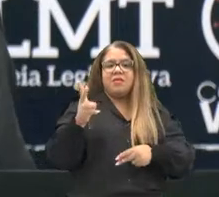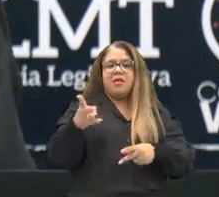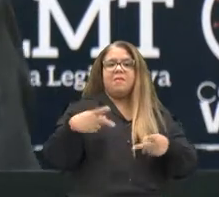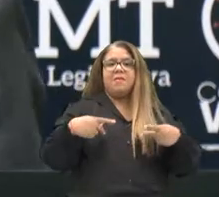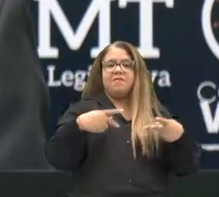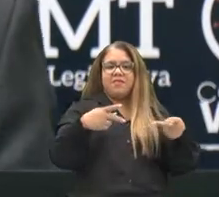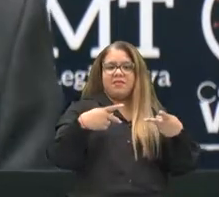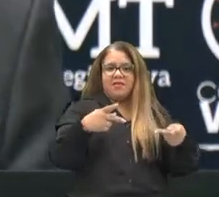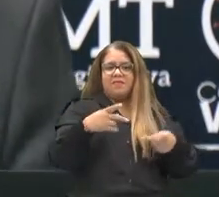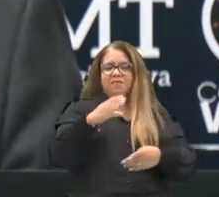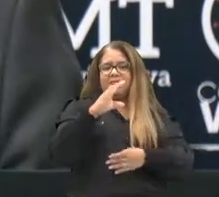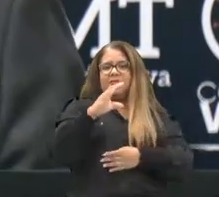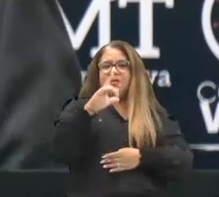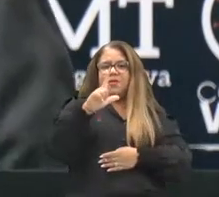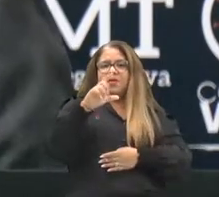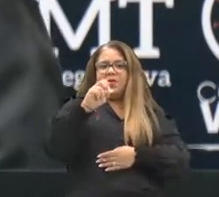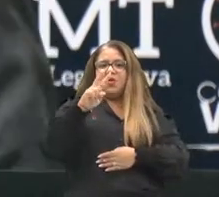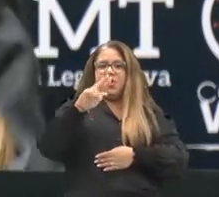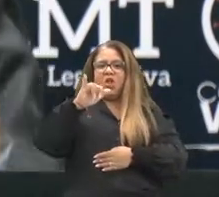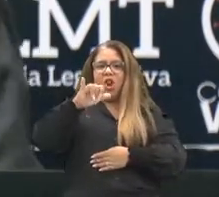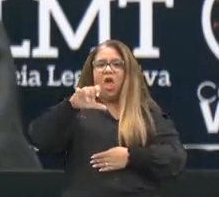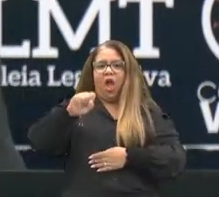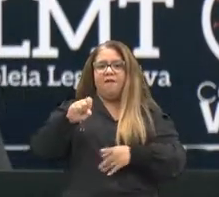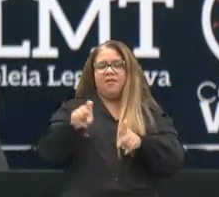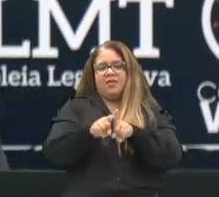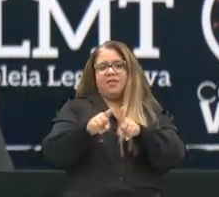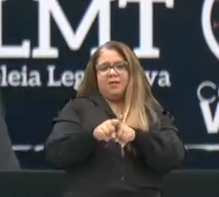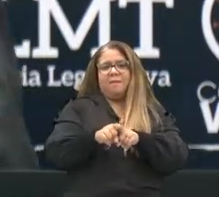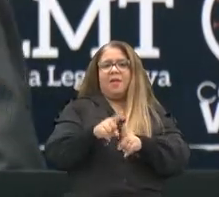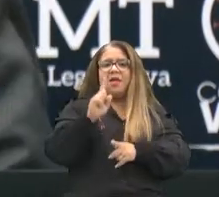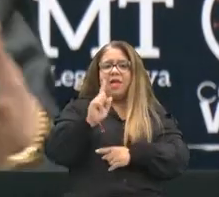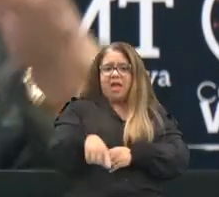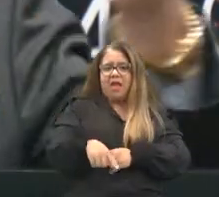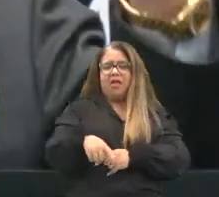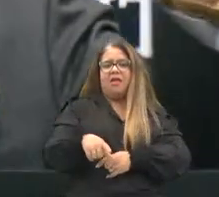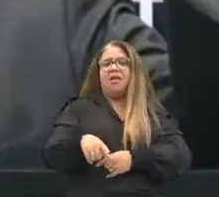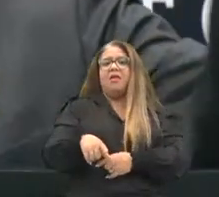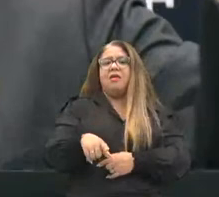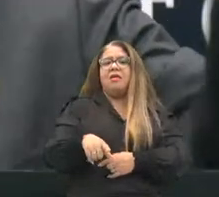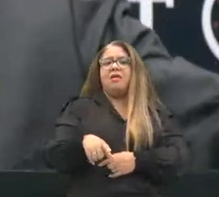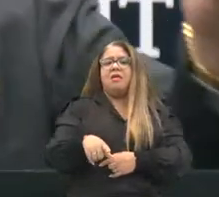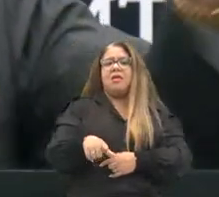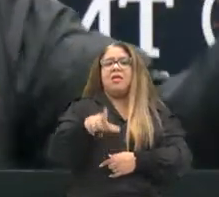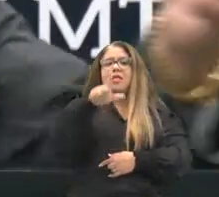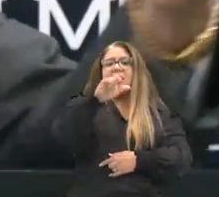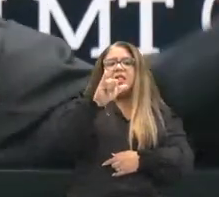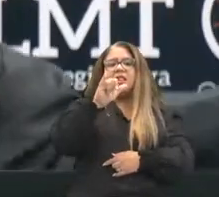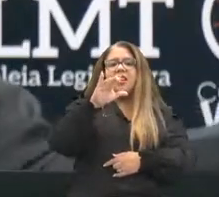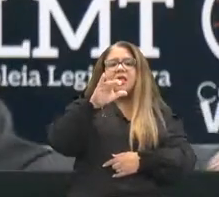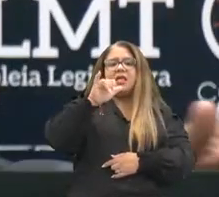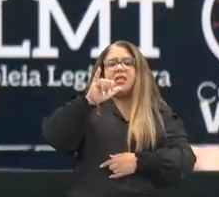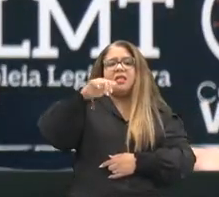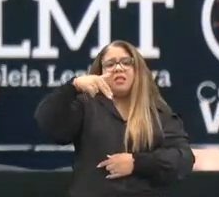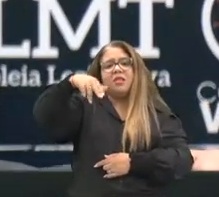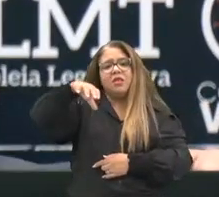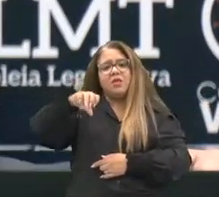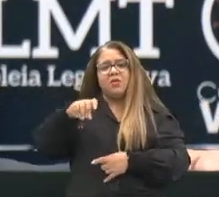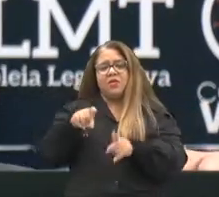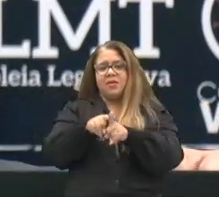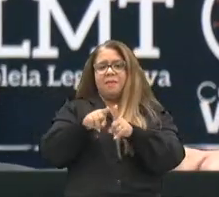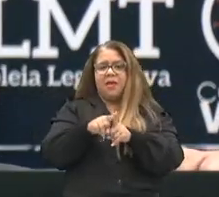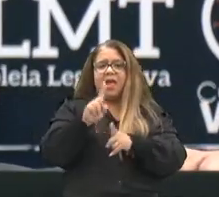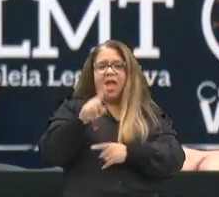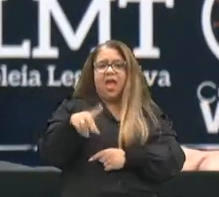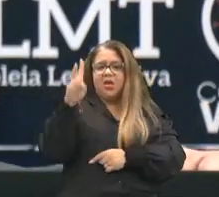que foi deputado, que é padrinho de João Francisco, que é meu irmão. Denicinho Monteiro, que é outra história, outra lenda aqui em Mato Grosso, que